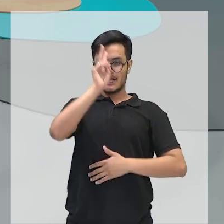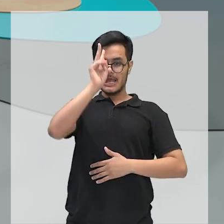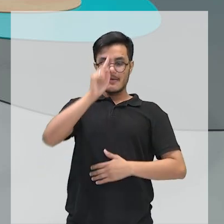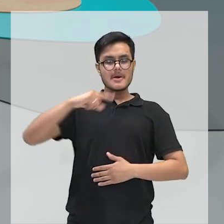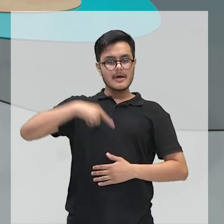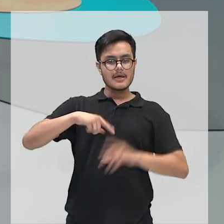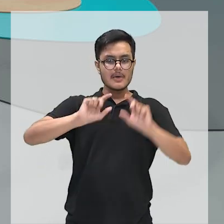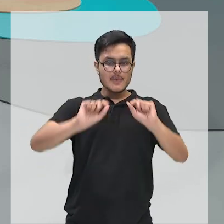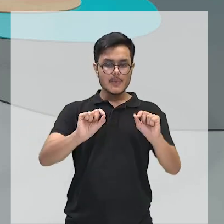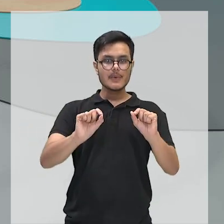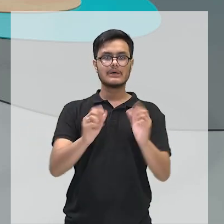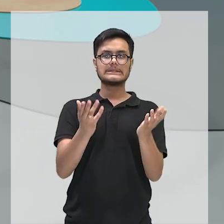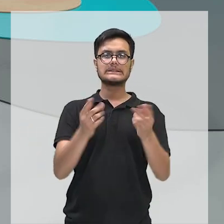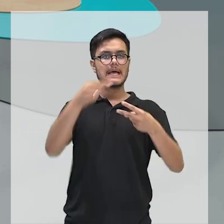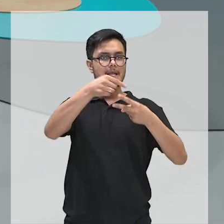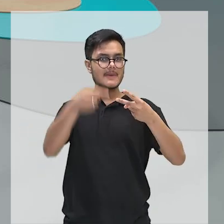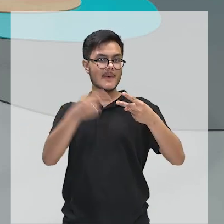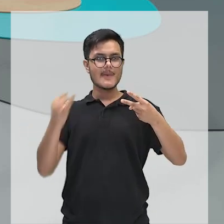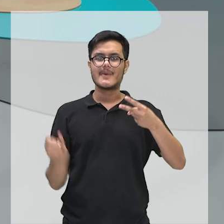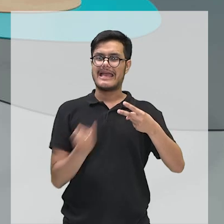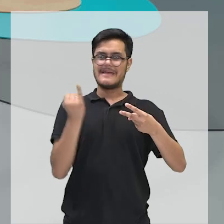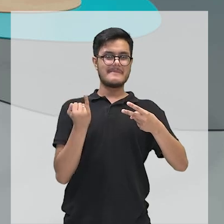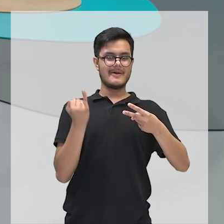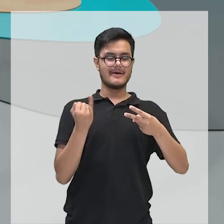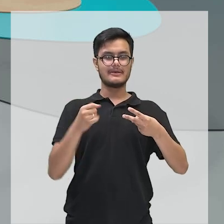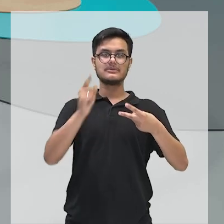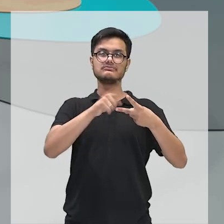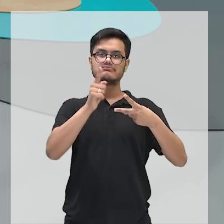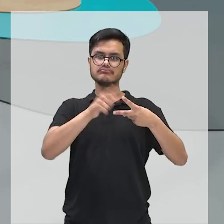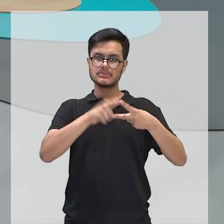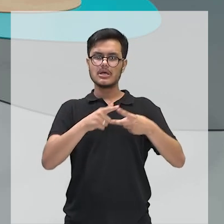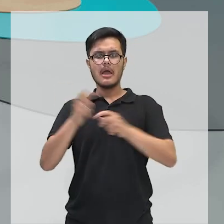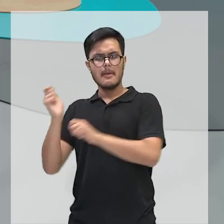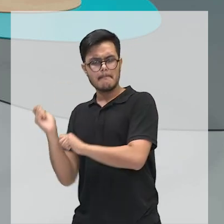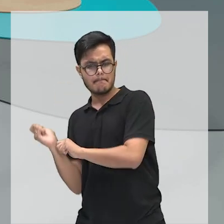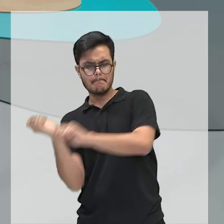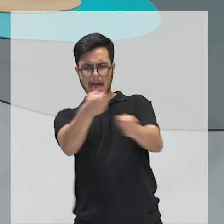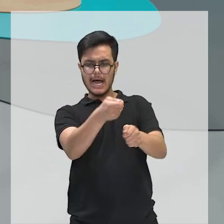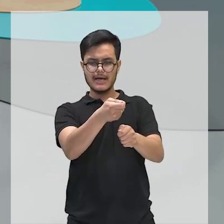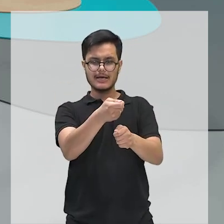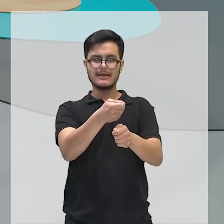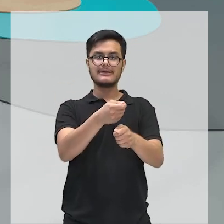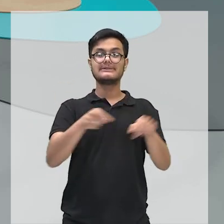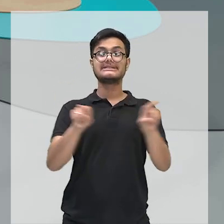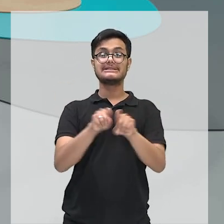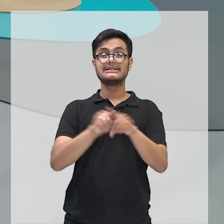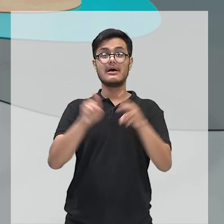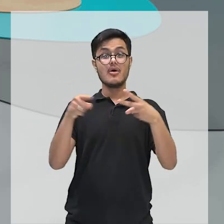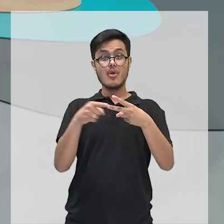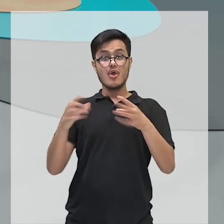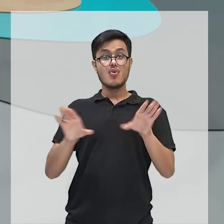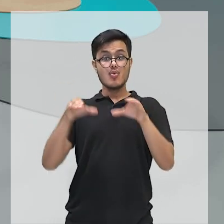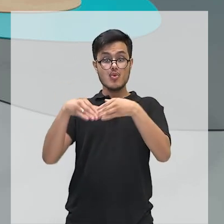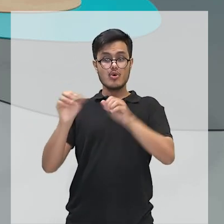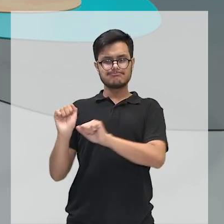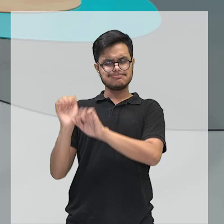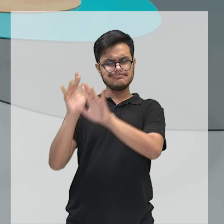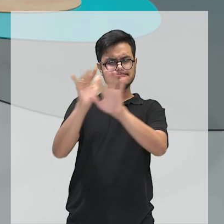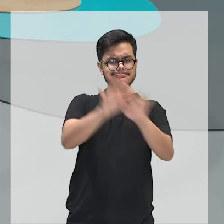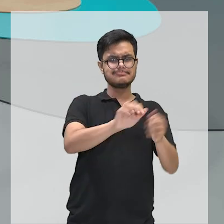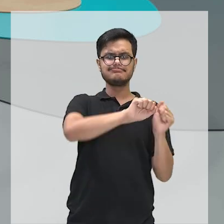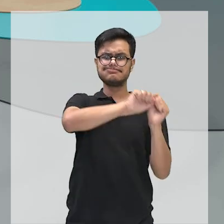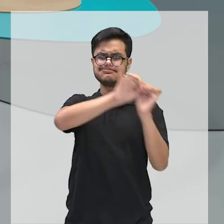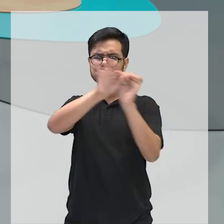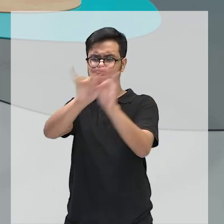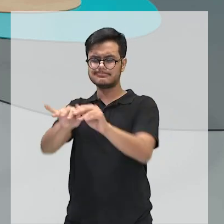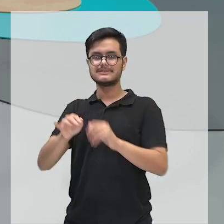presença aí de 2 elementos diferentes. Nós temos um rebatedor e uma equipe que vai defender, né?